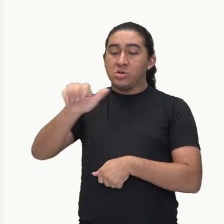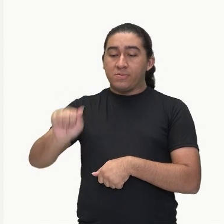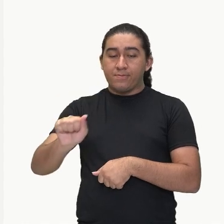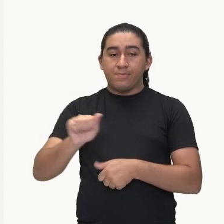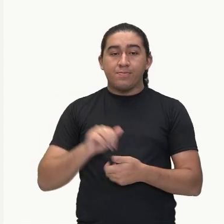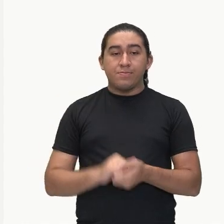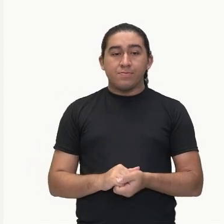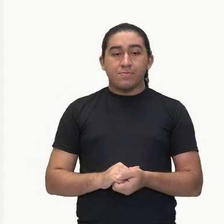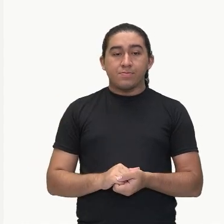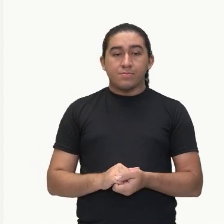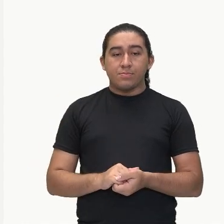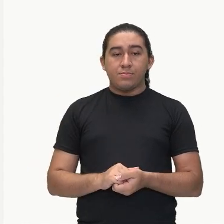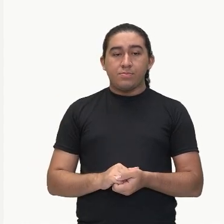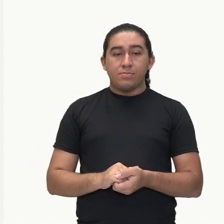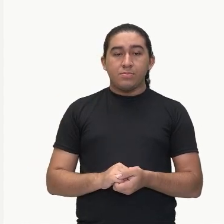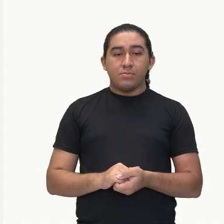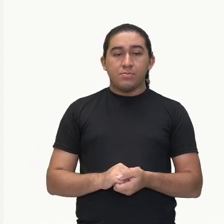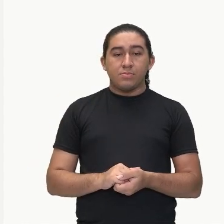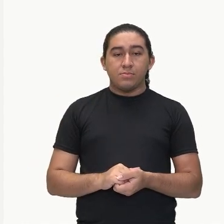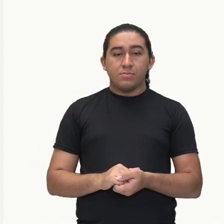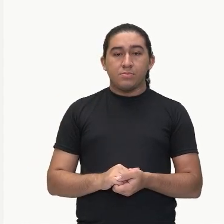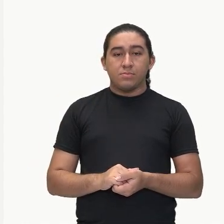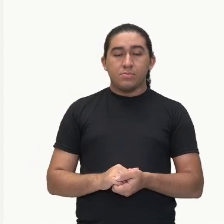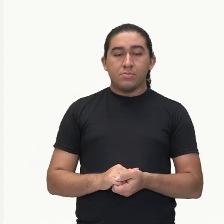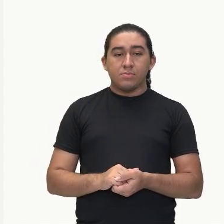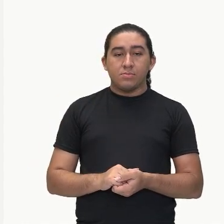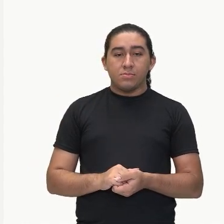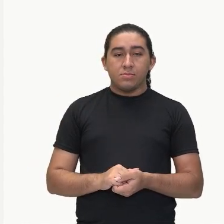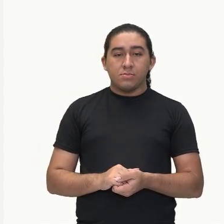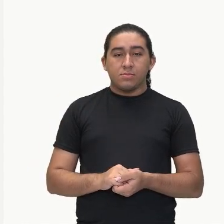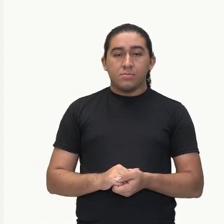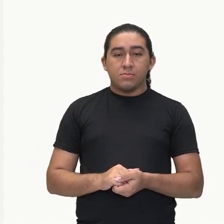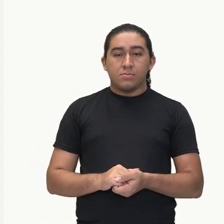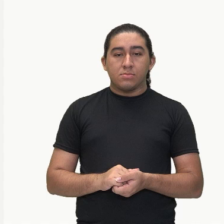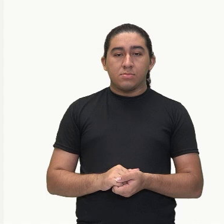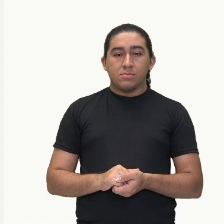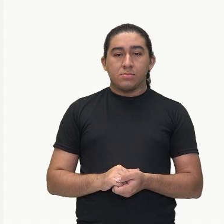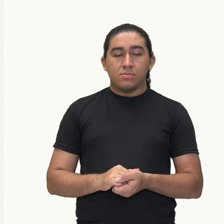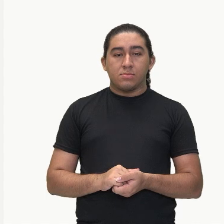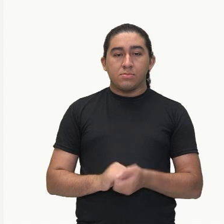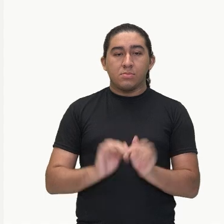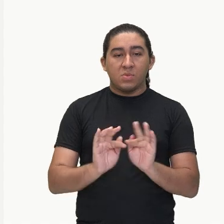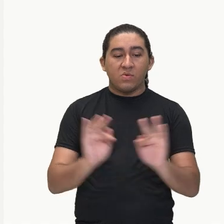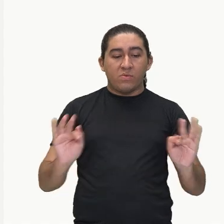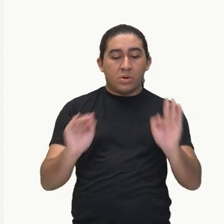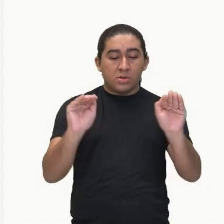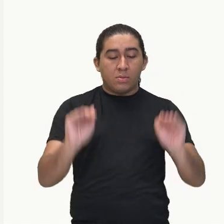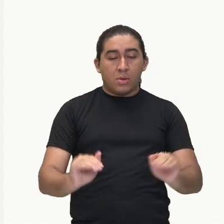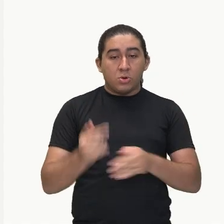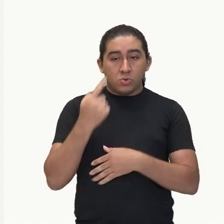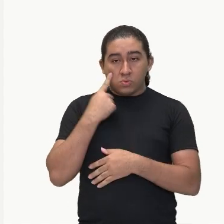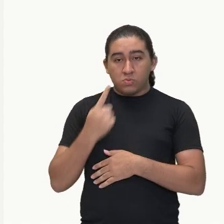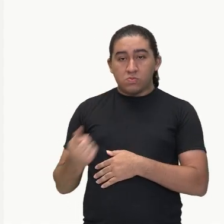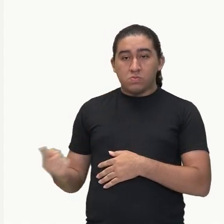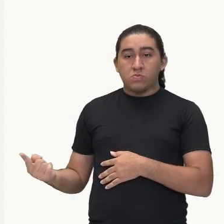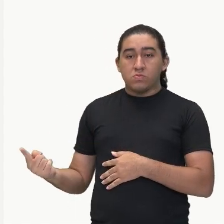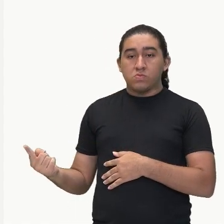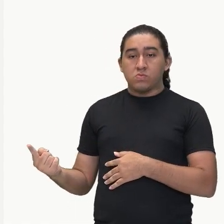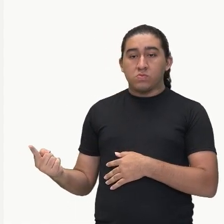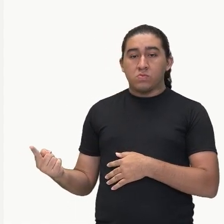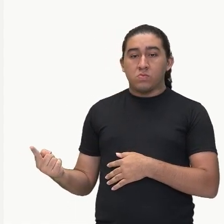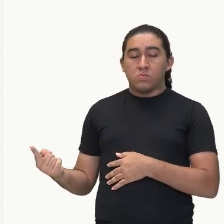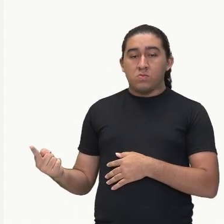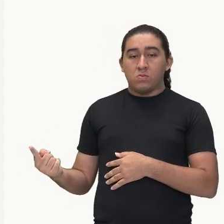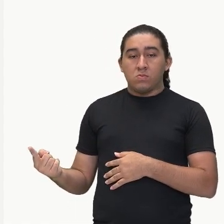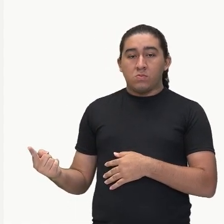mesa. Houve 2 meses sem mudanças. Então, o verbo haver, no sentido de